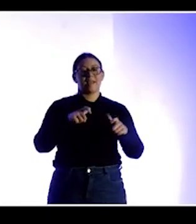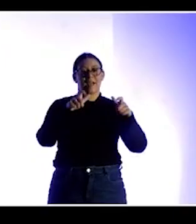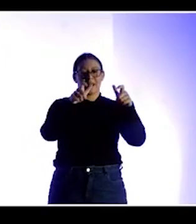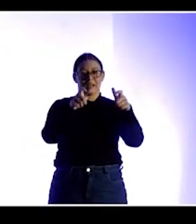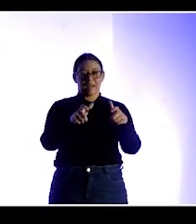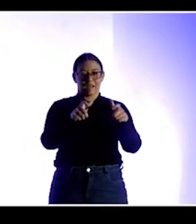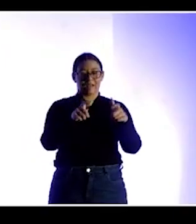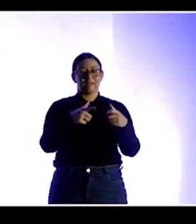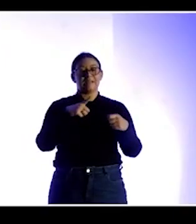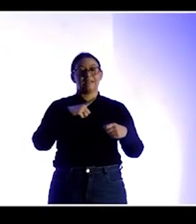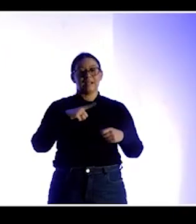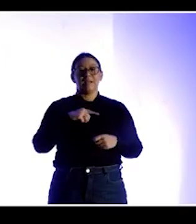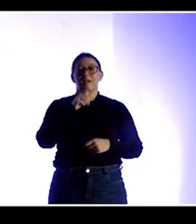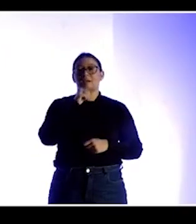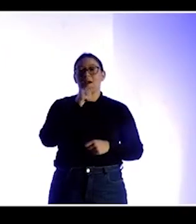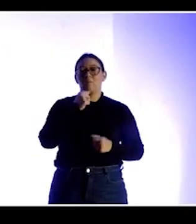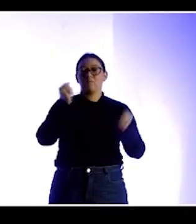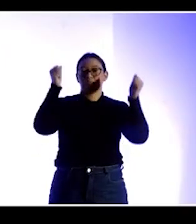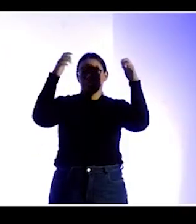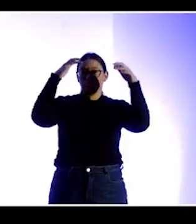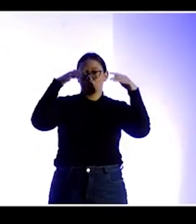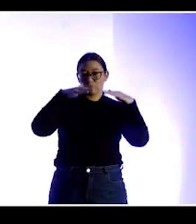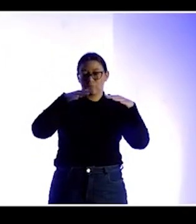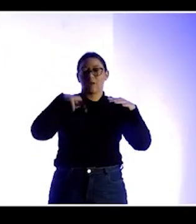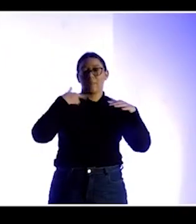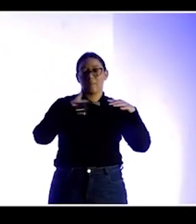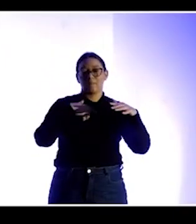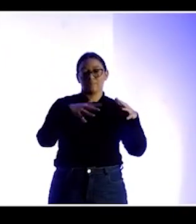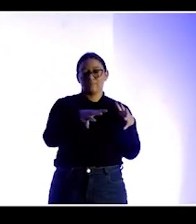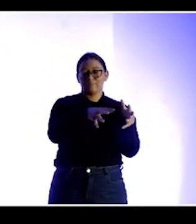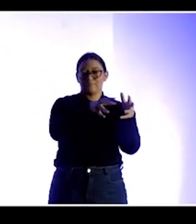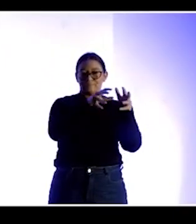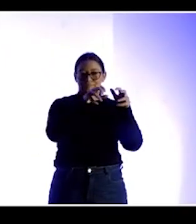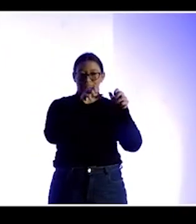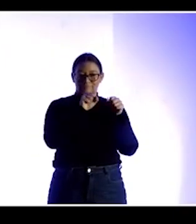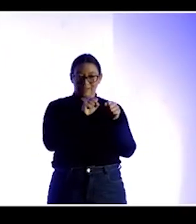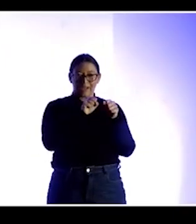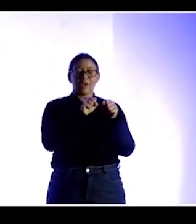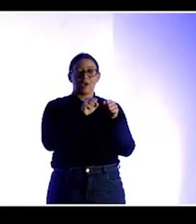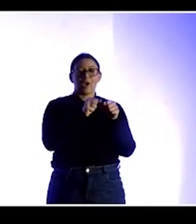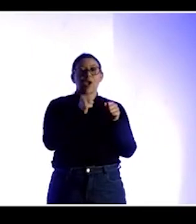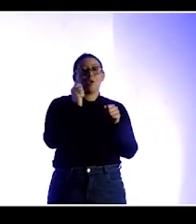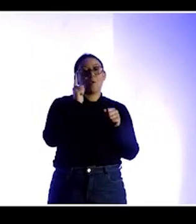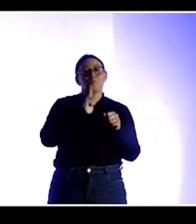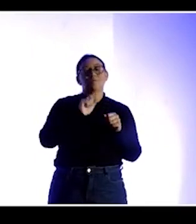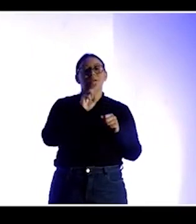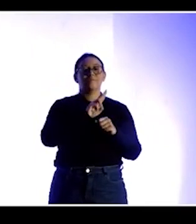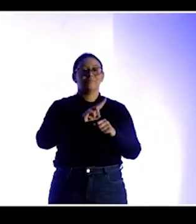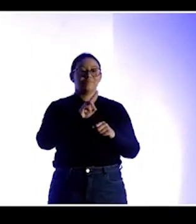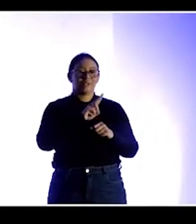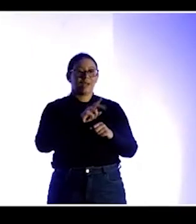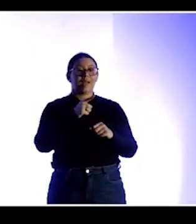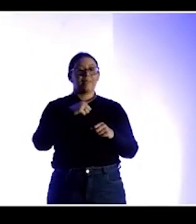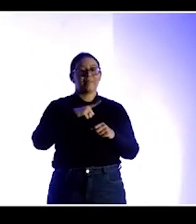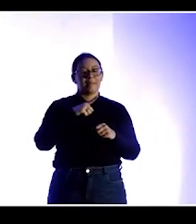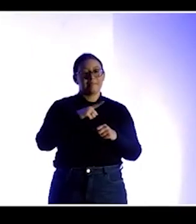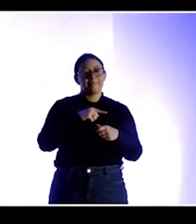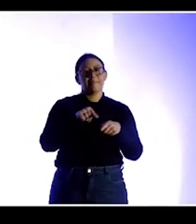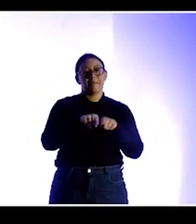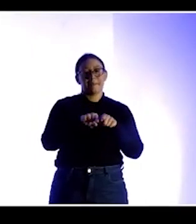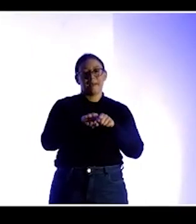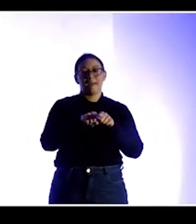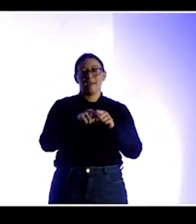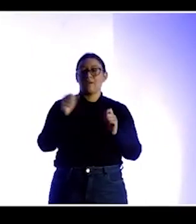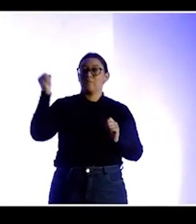com água da chuva que eu coleto nessas calhas, nos dias de chuva. E energia solar que eu coleto nos dias como hoje.